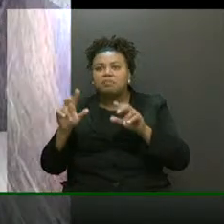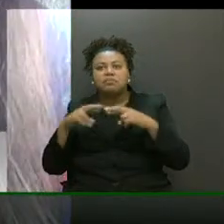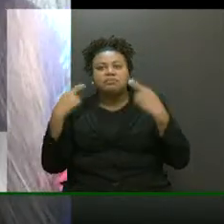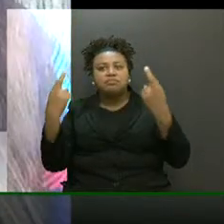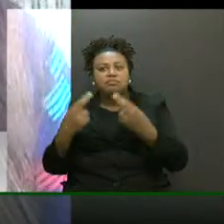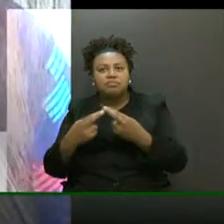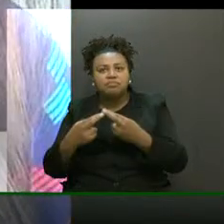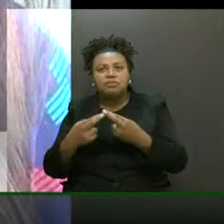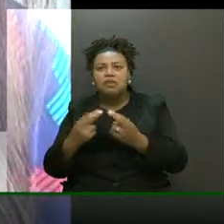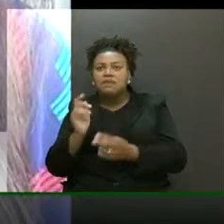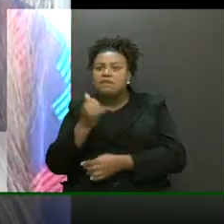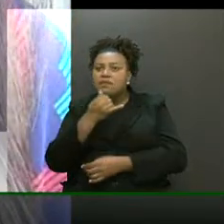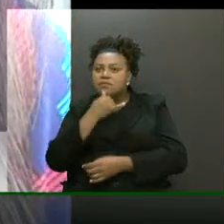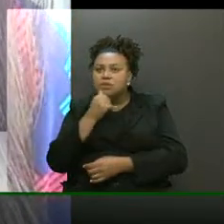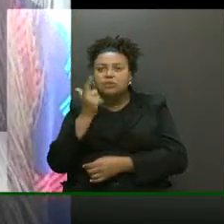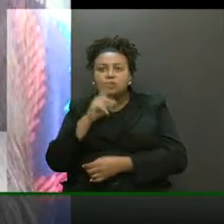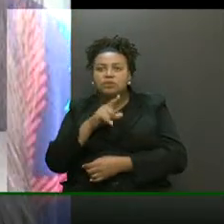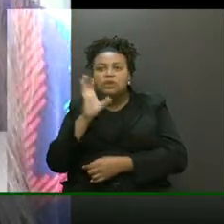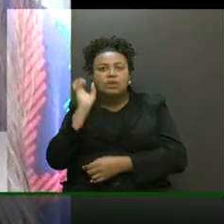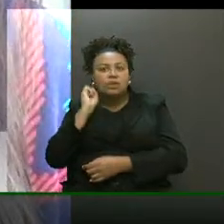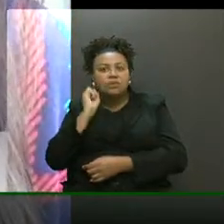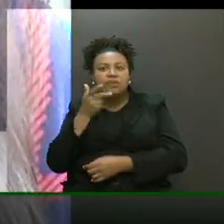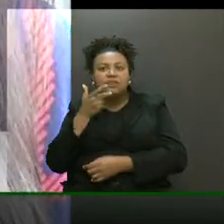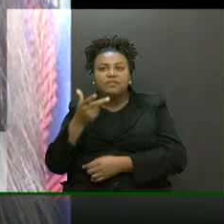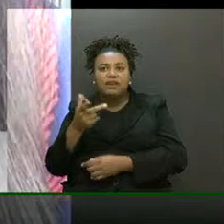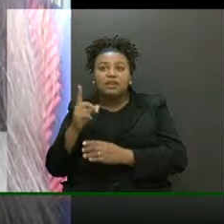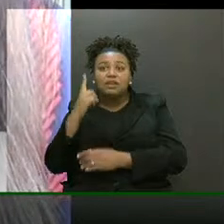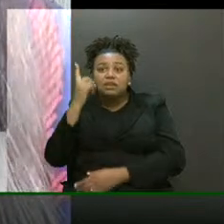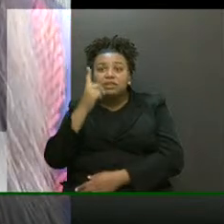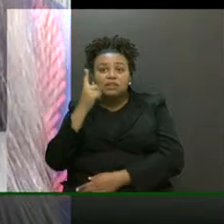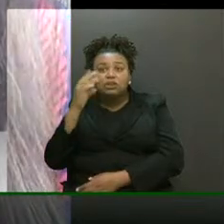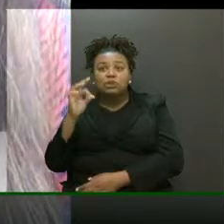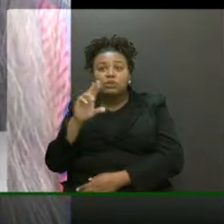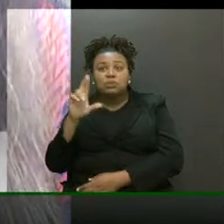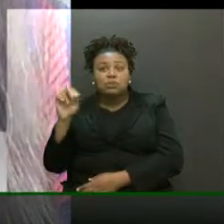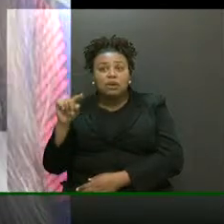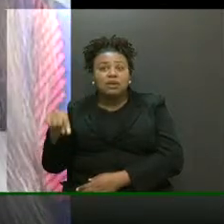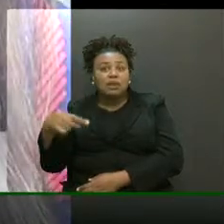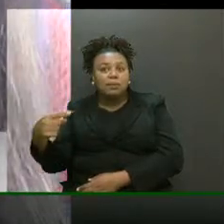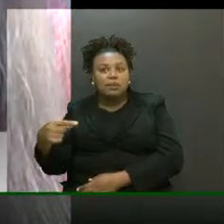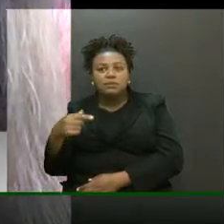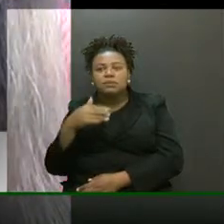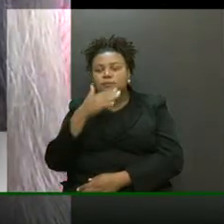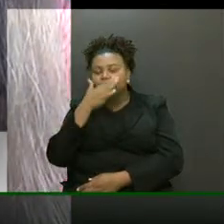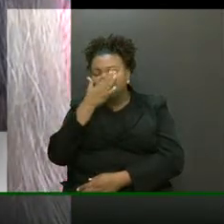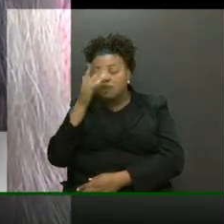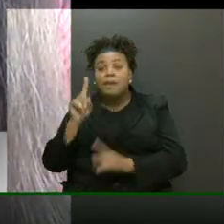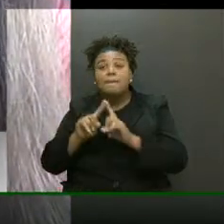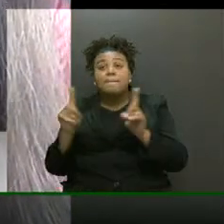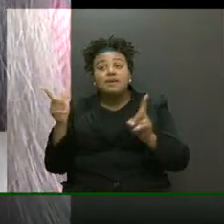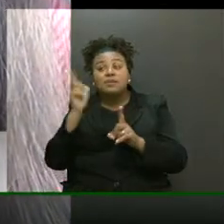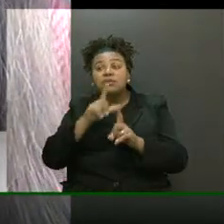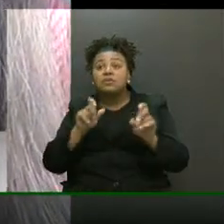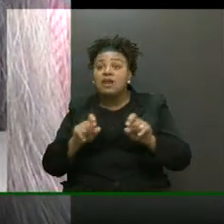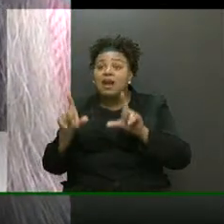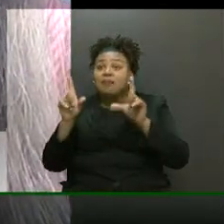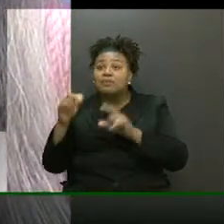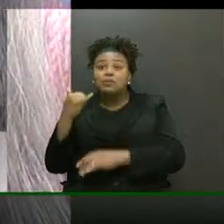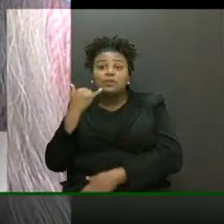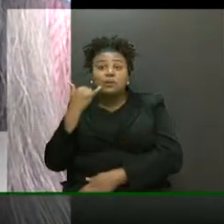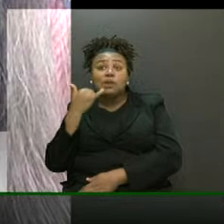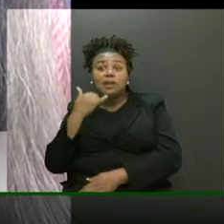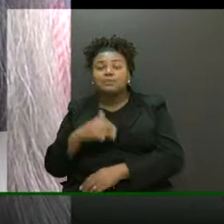reunião, parou tudo, infelizmente não consegui ouvir a fala do deputado Turra, nem as seguintes, mas consegui conectar através do